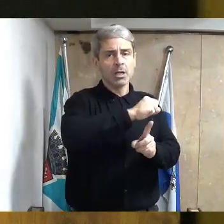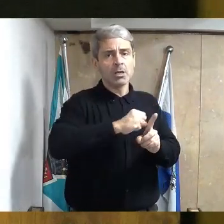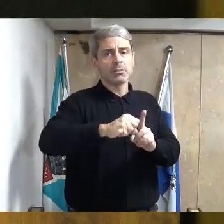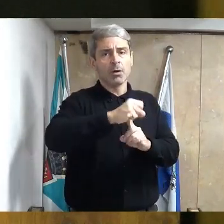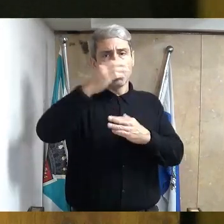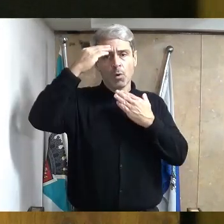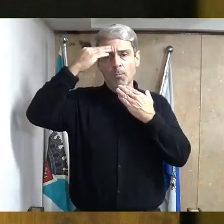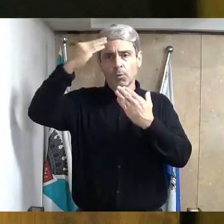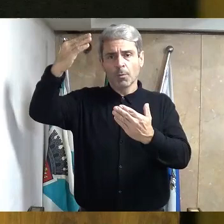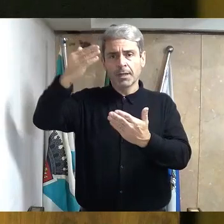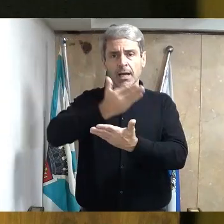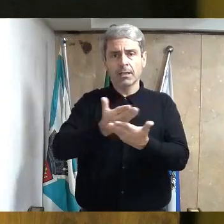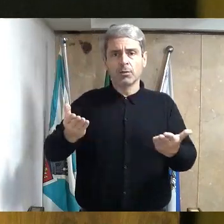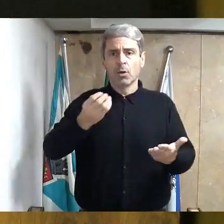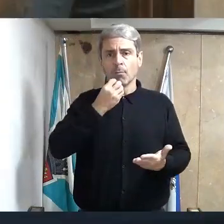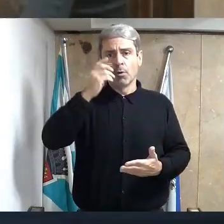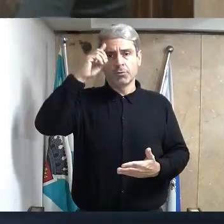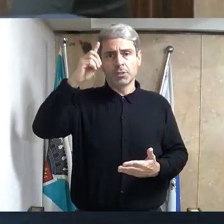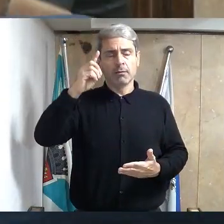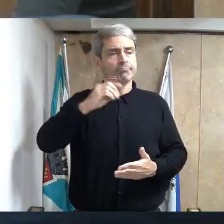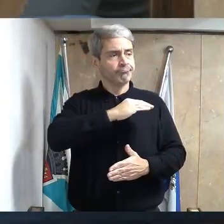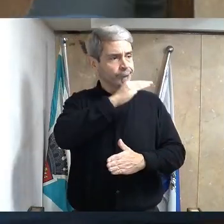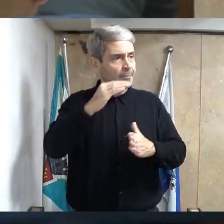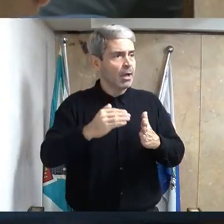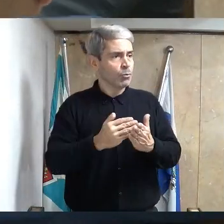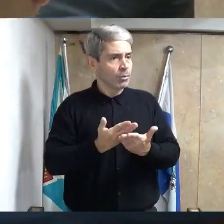Muito obrigado e tenha todos um bom dia.